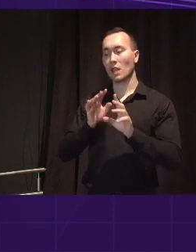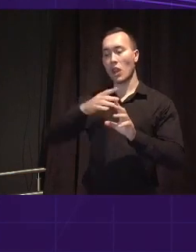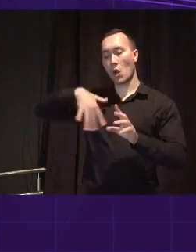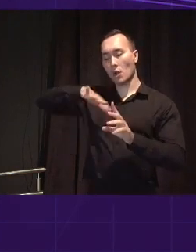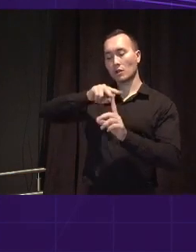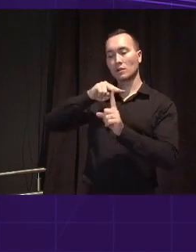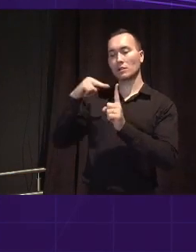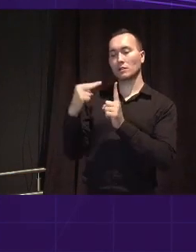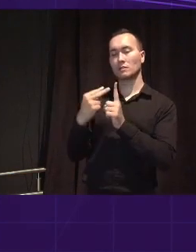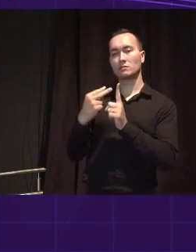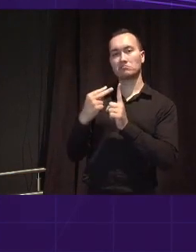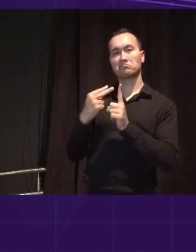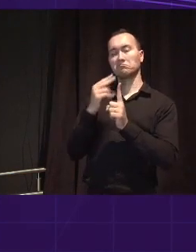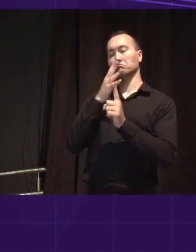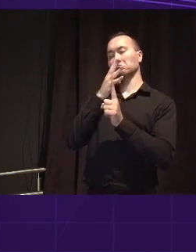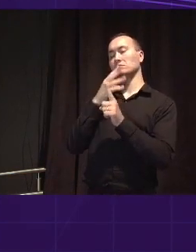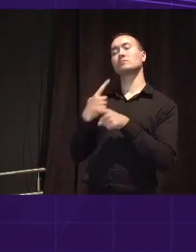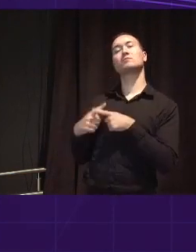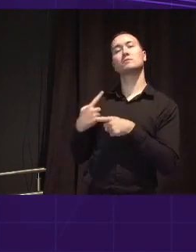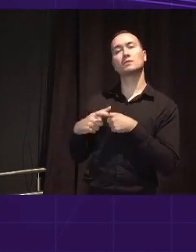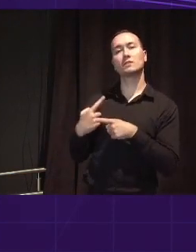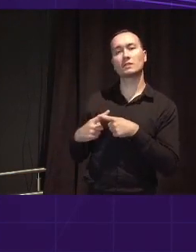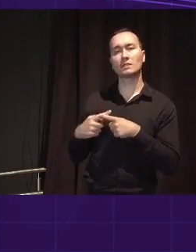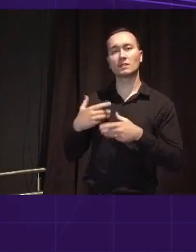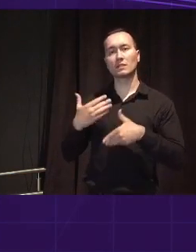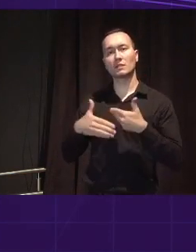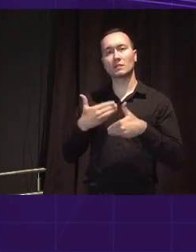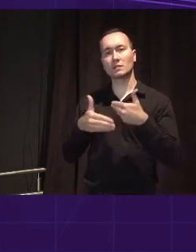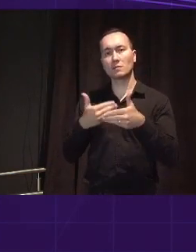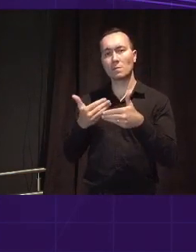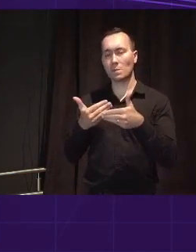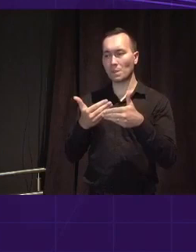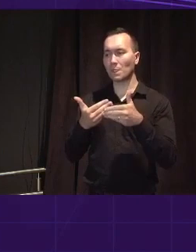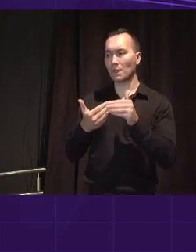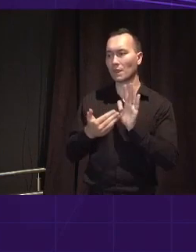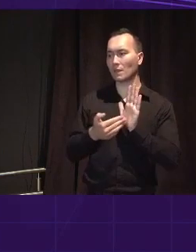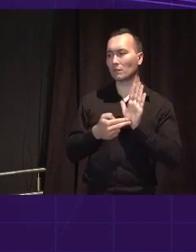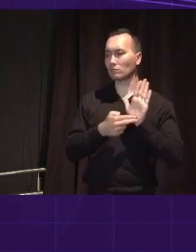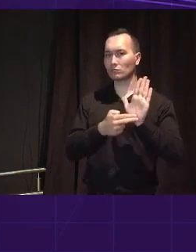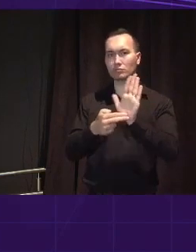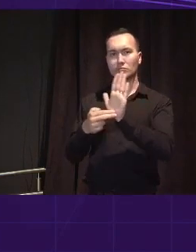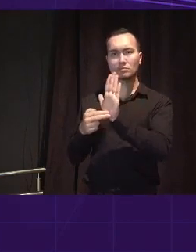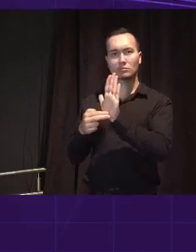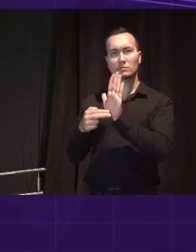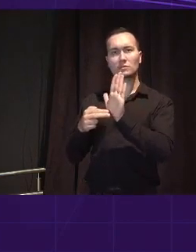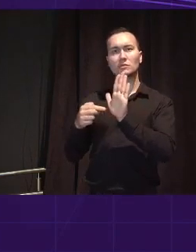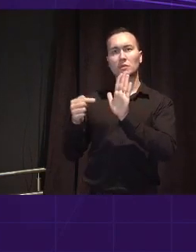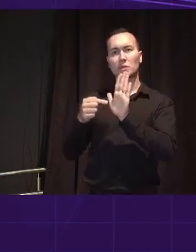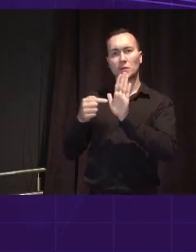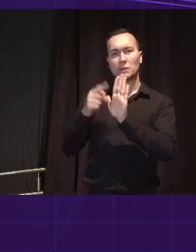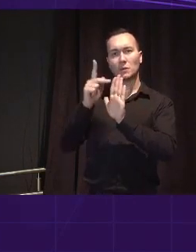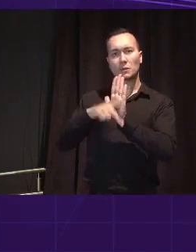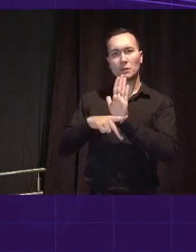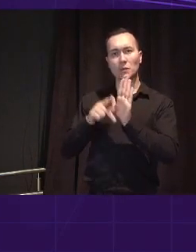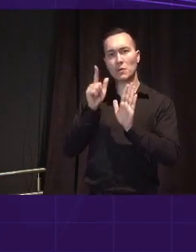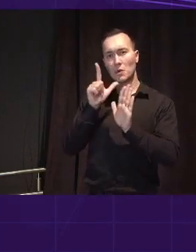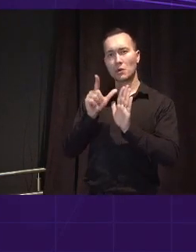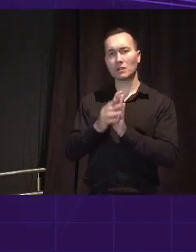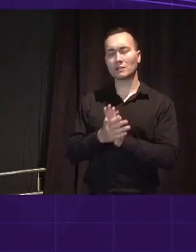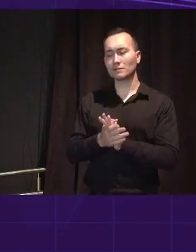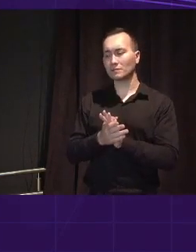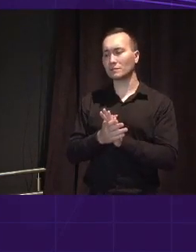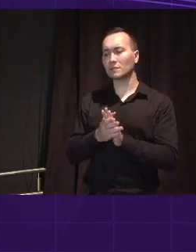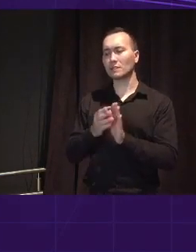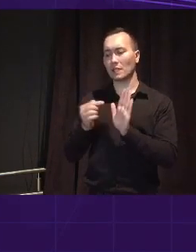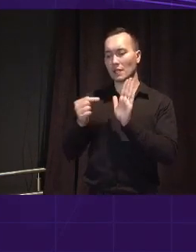a gente conseguiu colocar todo mundo lá no mesmo pipe do Gira que eu mostrei para vocês antes. Então, a gente conseguiu criar um tipo de comunicação visual